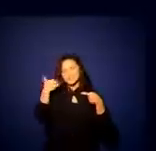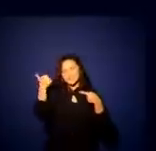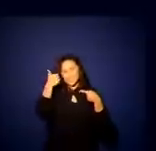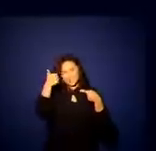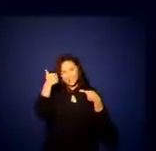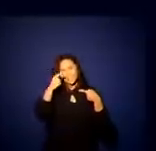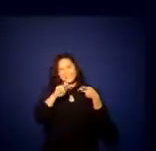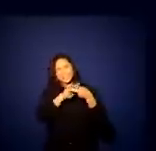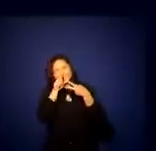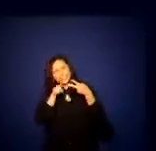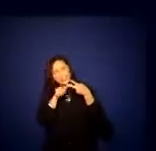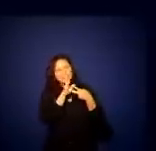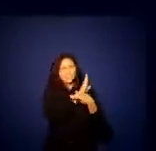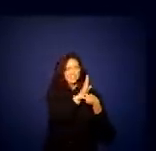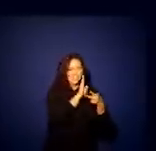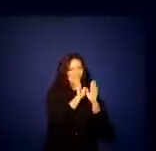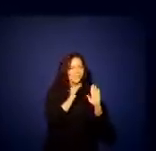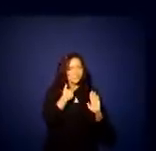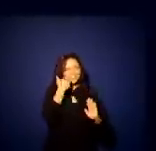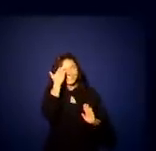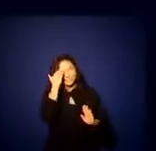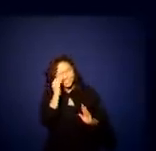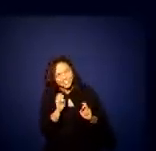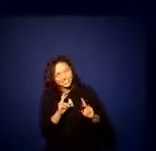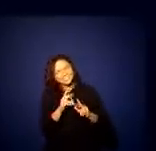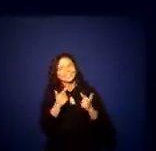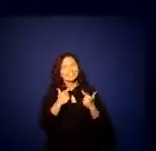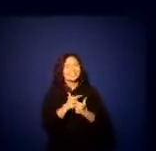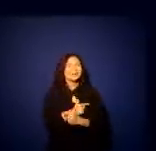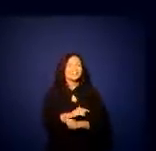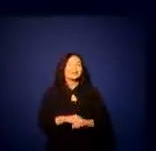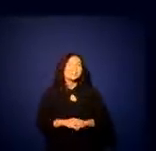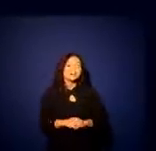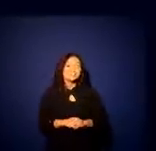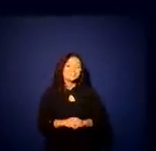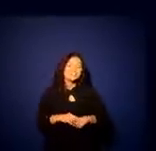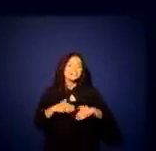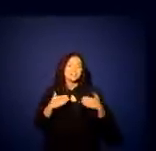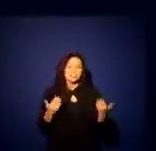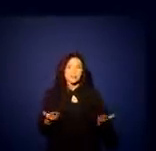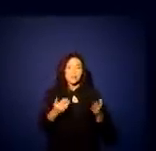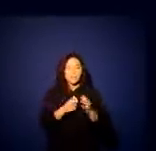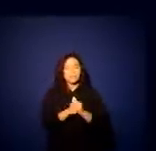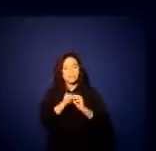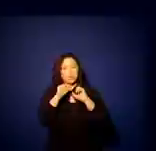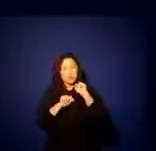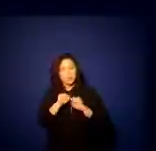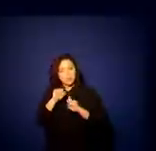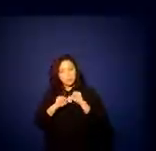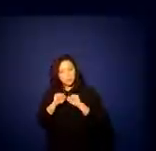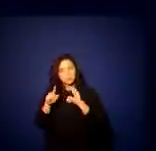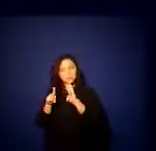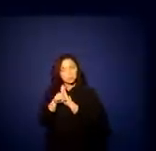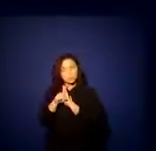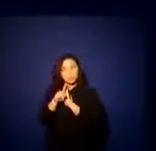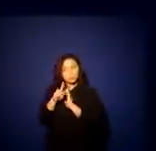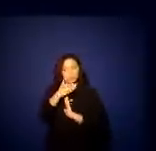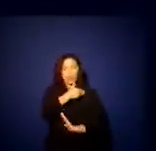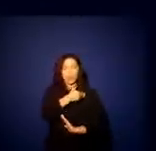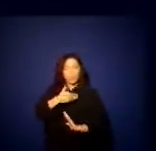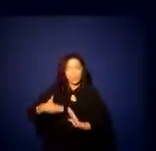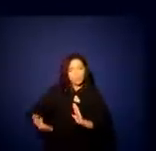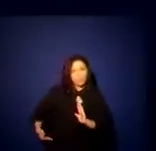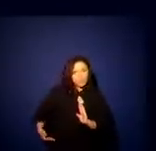eu vou ainda assim saindo um pouco de empresa estatal mas não completamente ou talvez devesse Esse é o debate